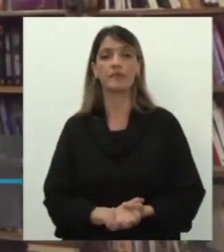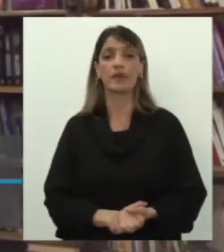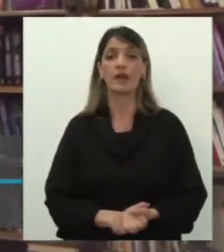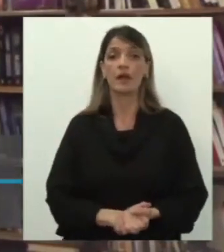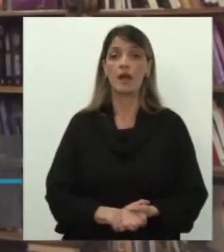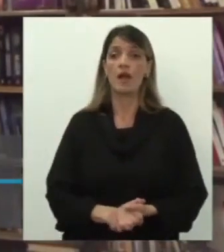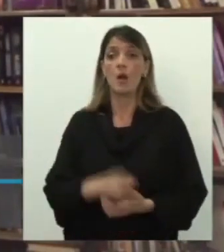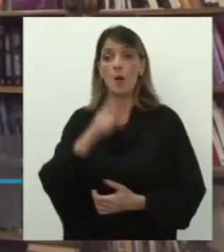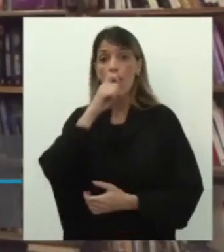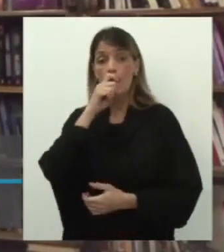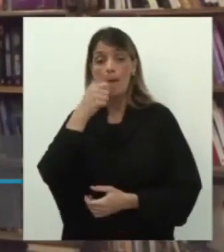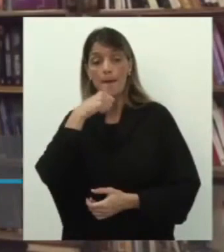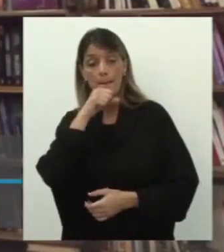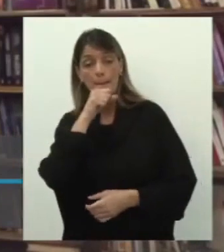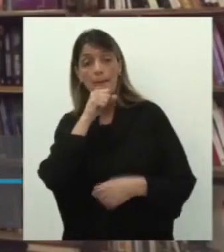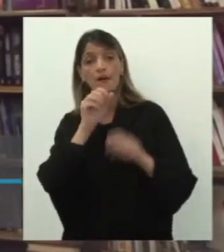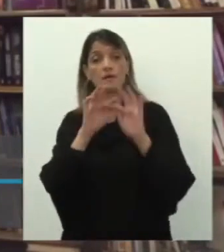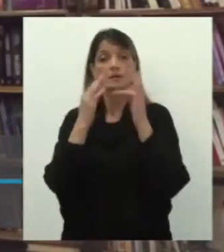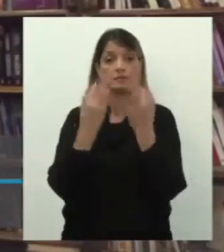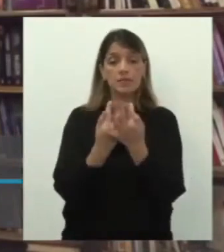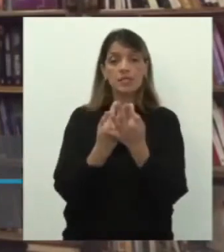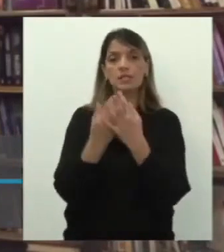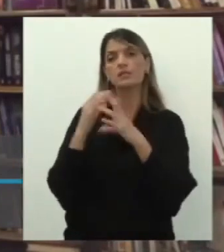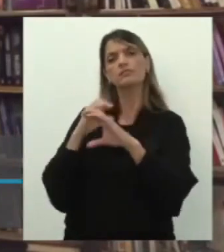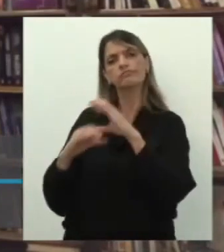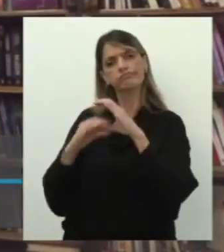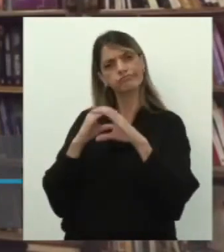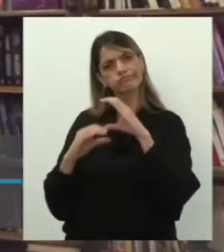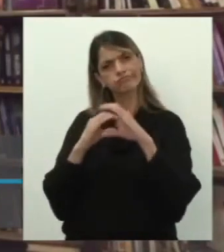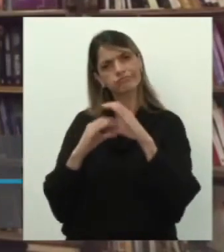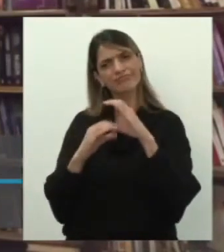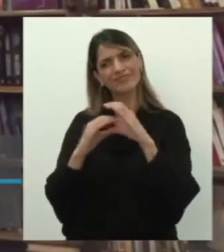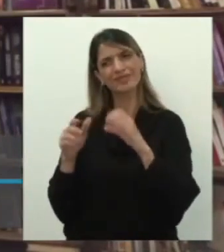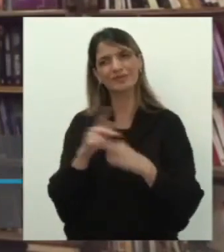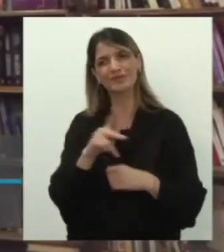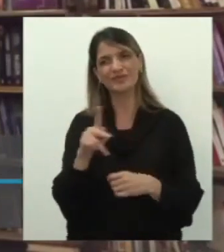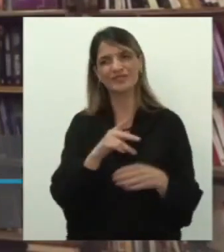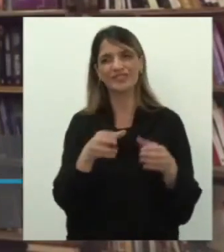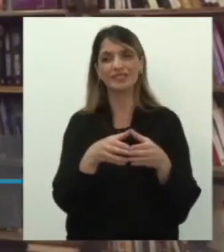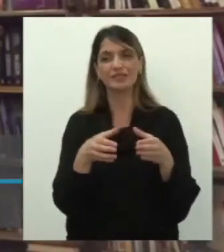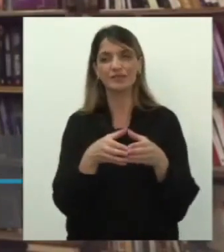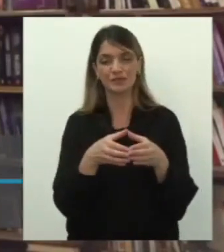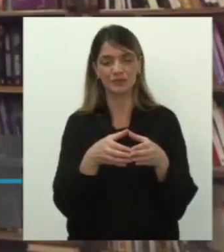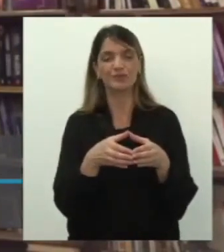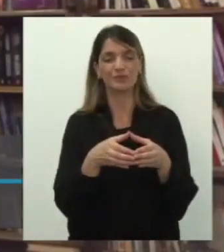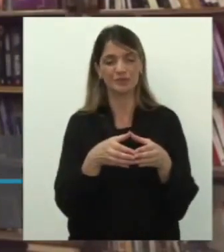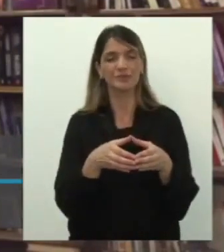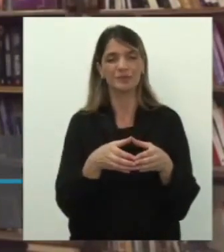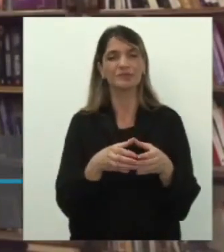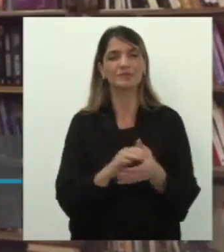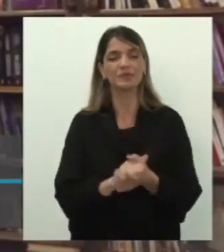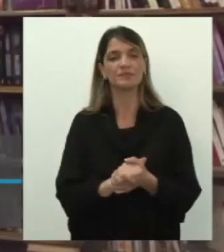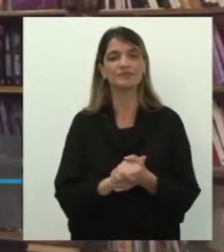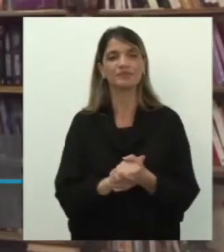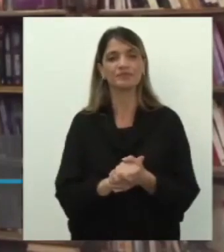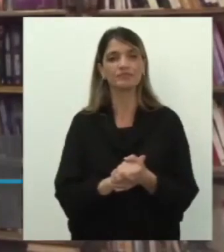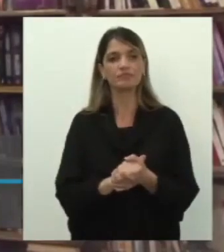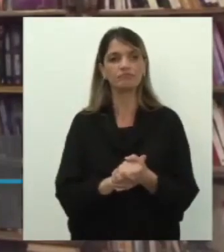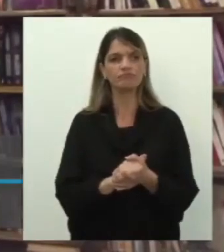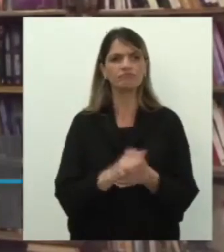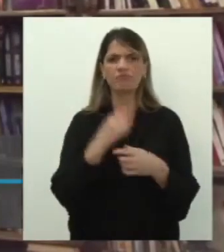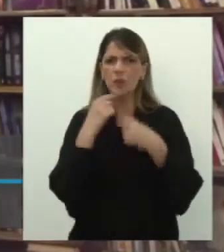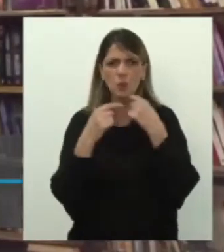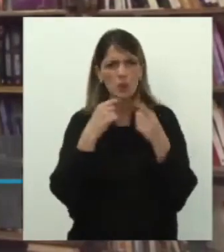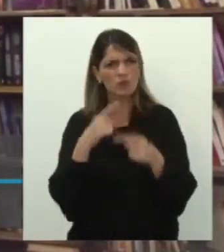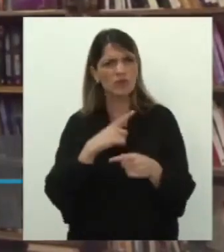pais se comunicam com a professora da sua turma, tiram dúvidas